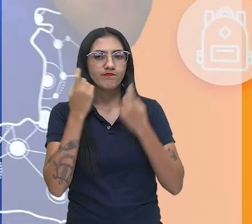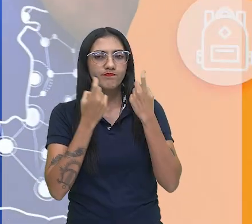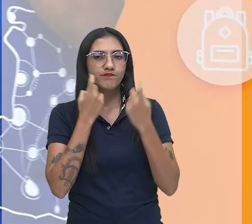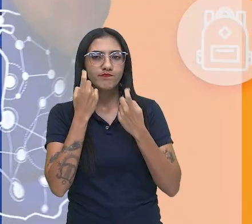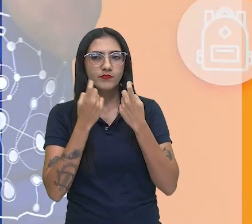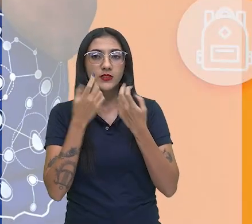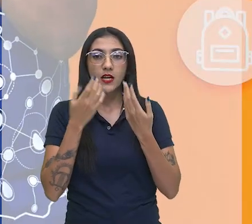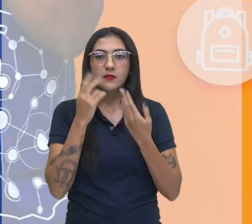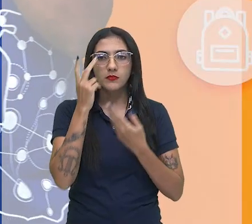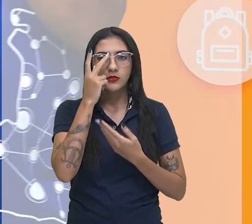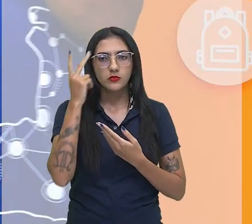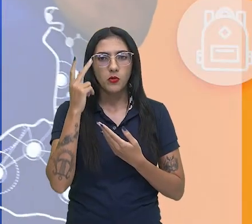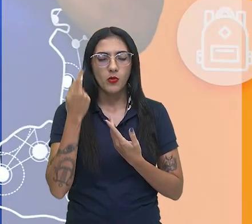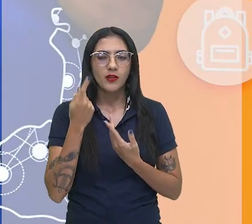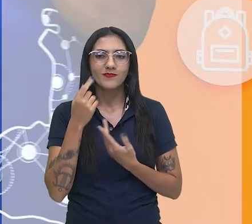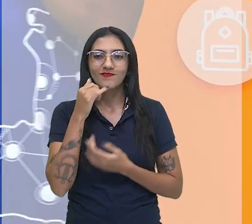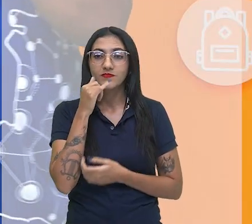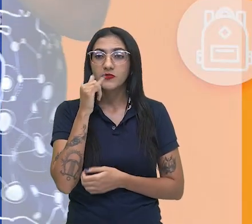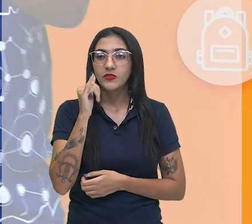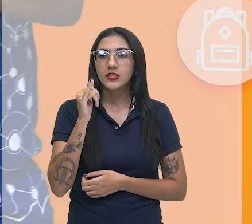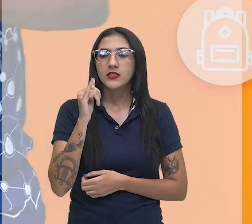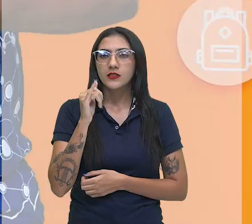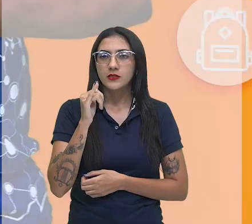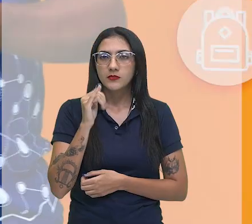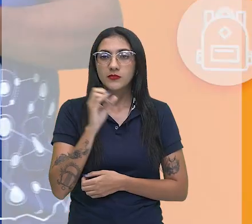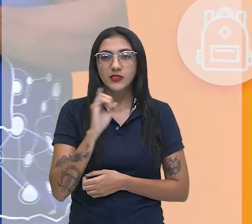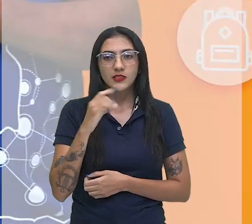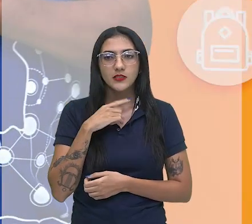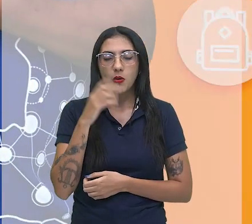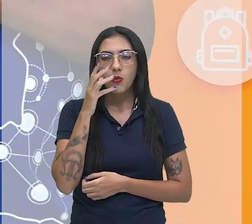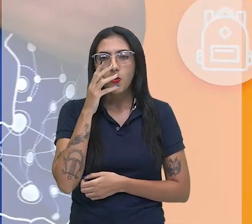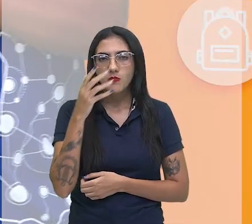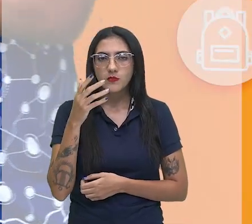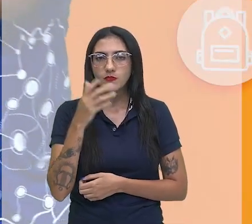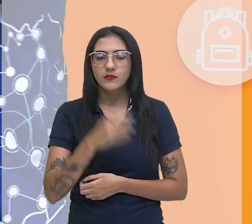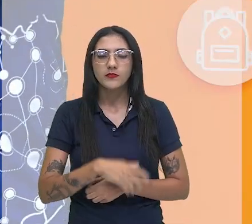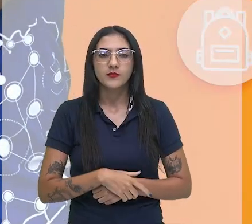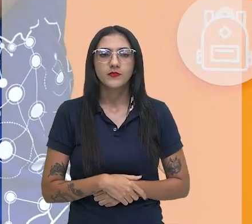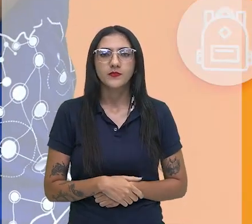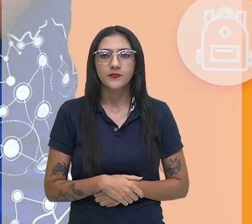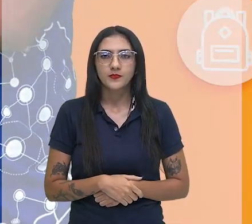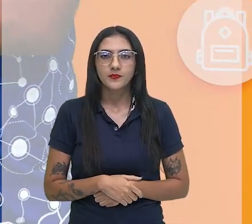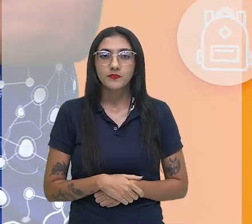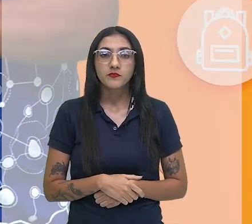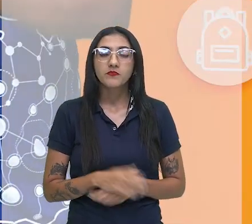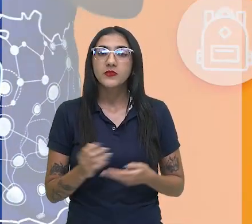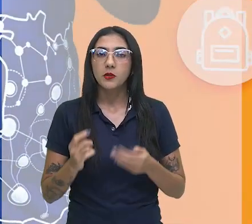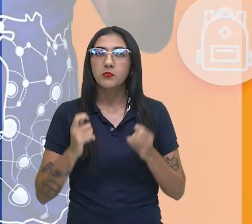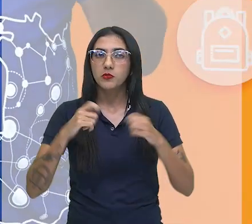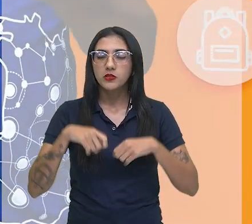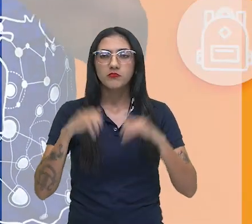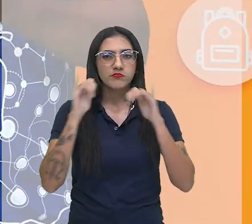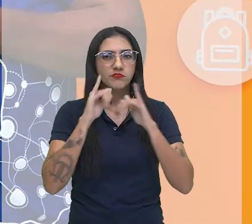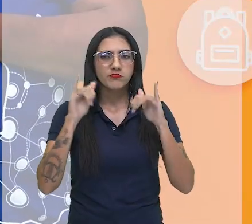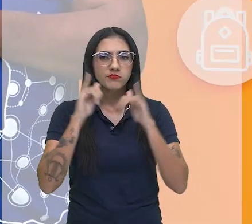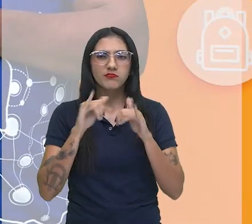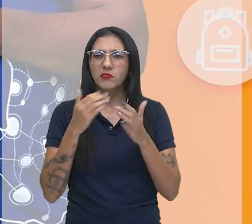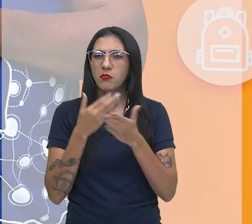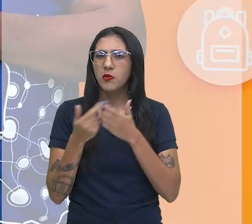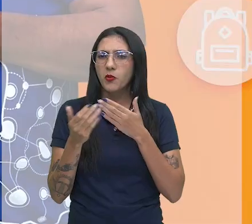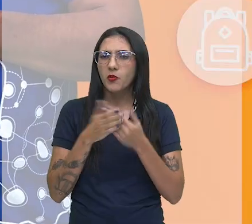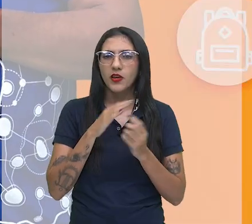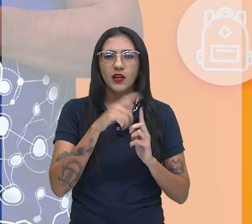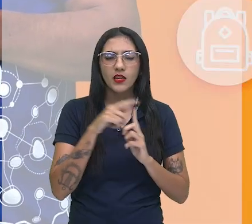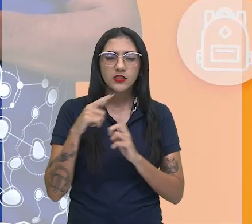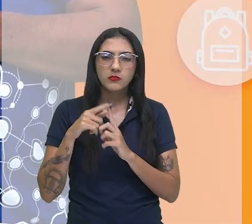pessoas se reprimem, né? Quem está fazendo essa maldade, né? Então, fazer campanhas, qualquer tipo de campanha, para